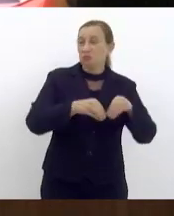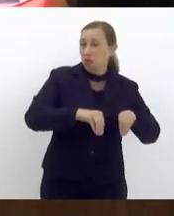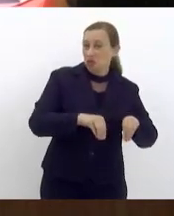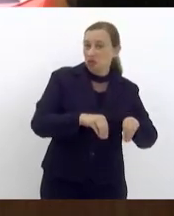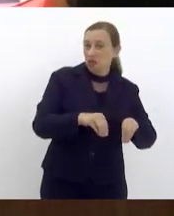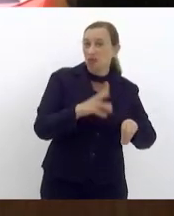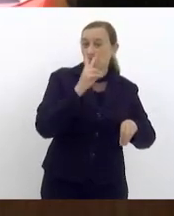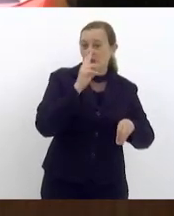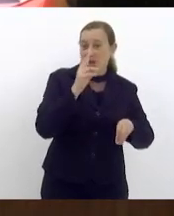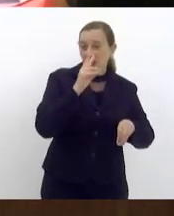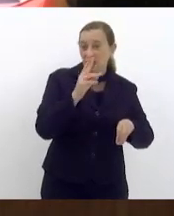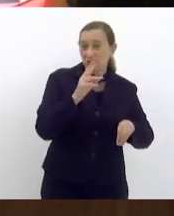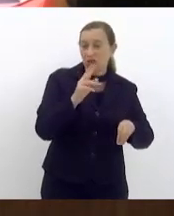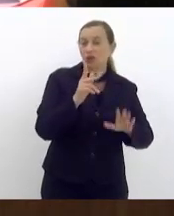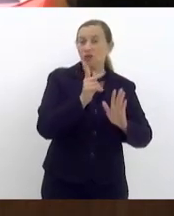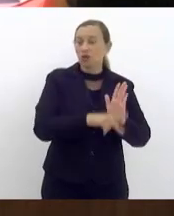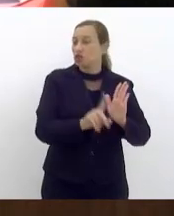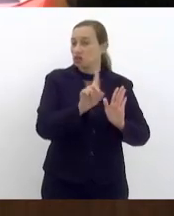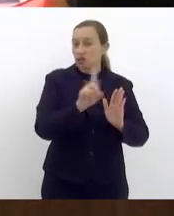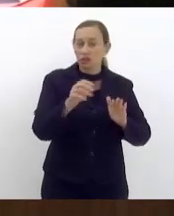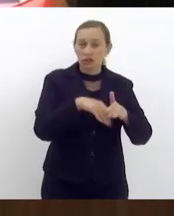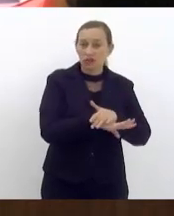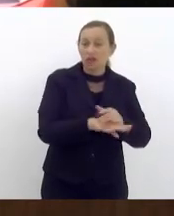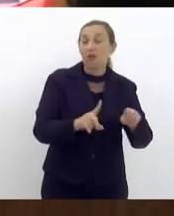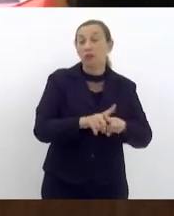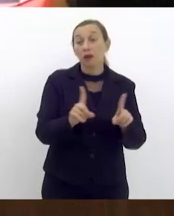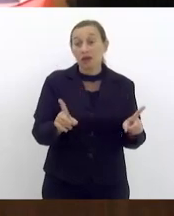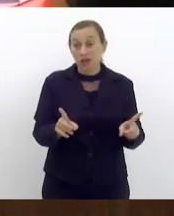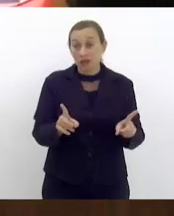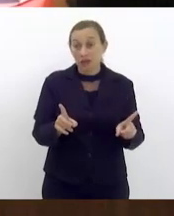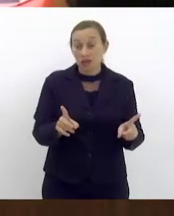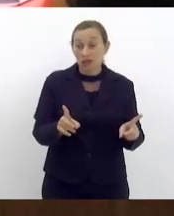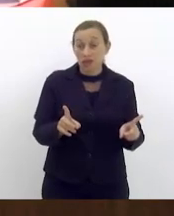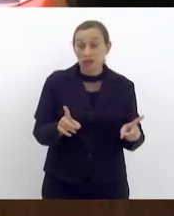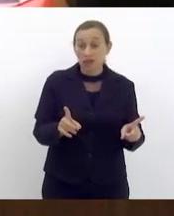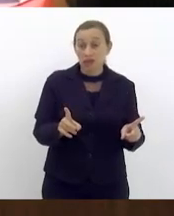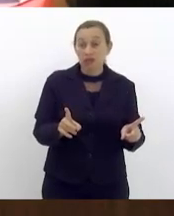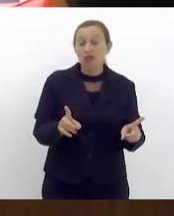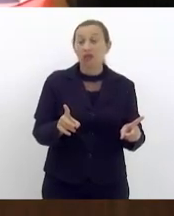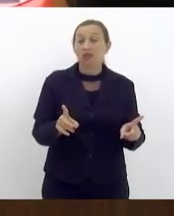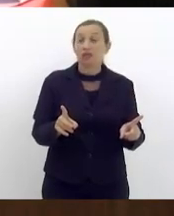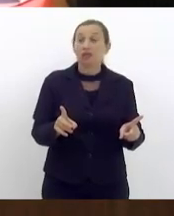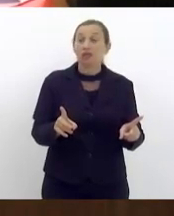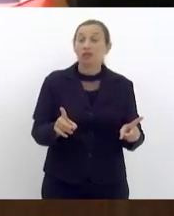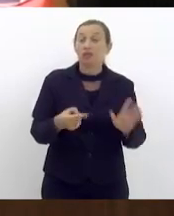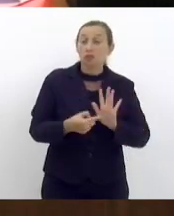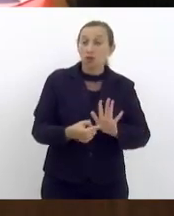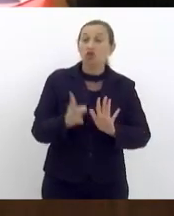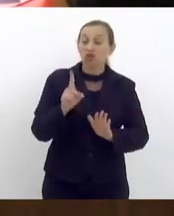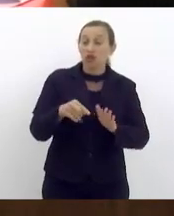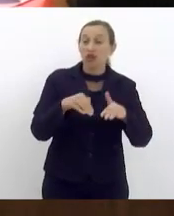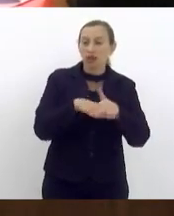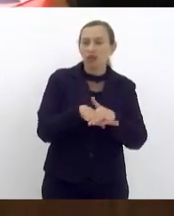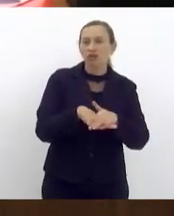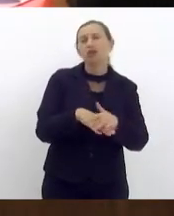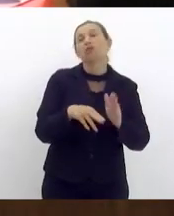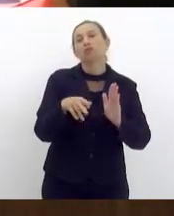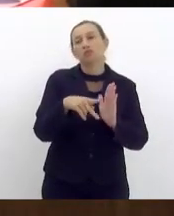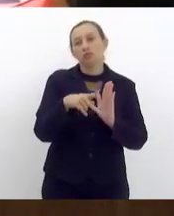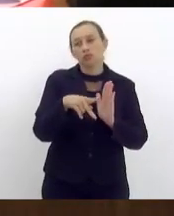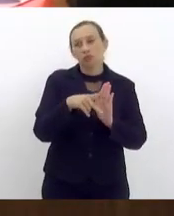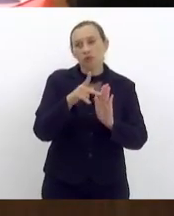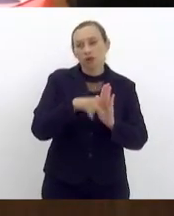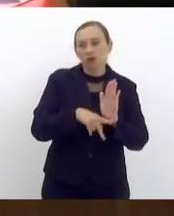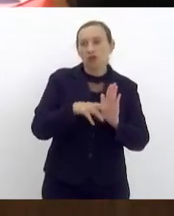de projetos que não foram arquivados Mas eles são considerados arquivados aí já existe um projeto de resolução de iniciativa